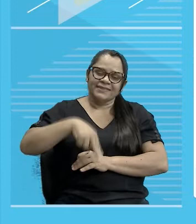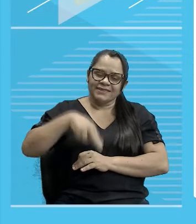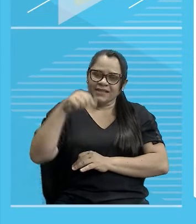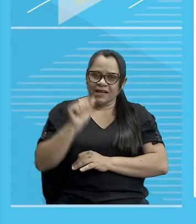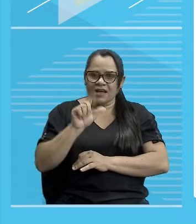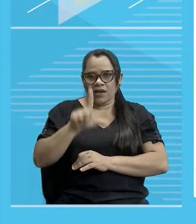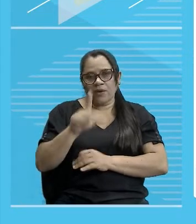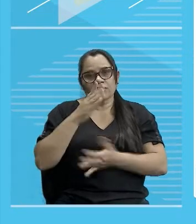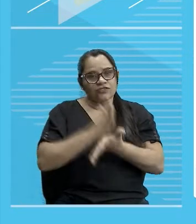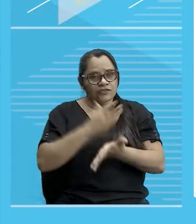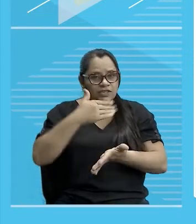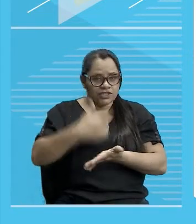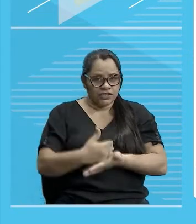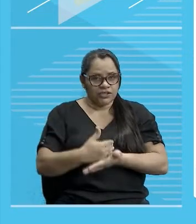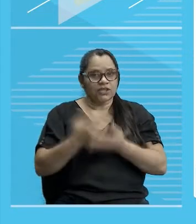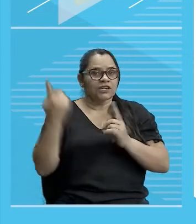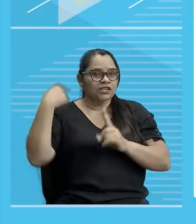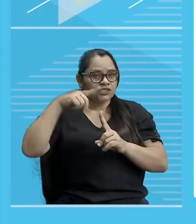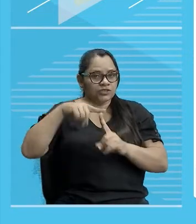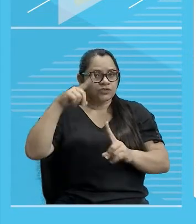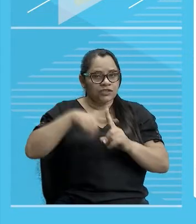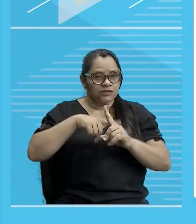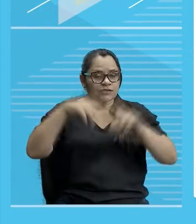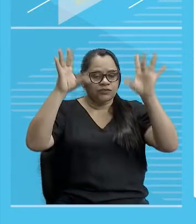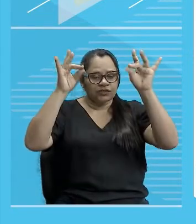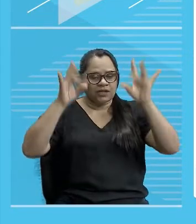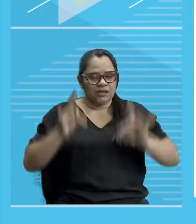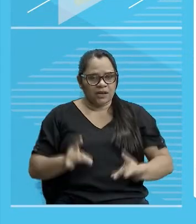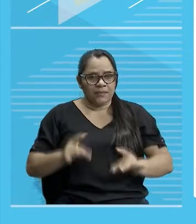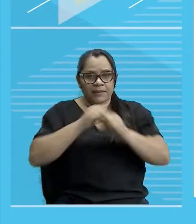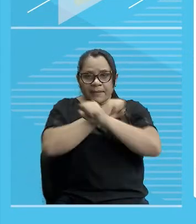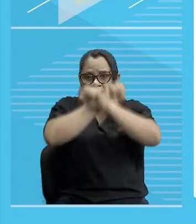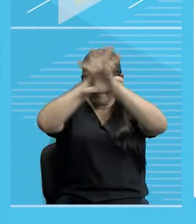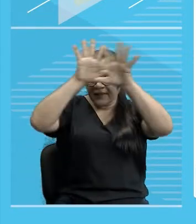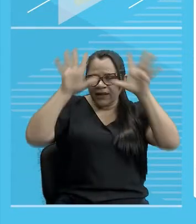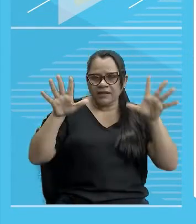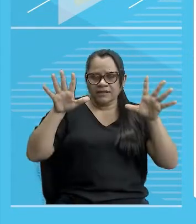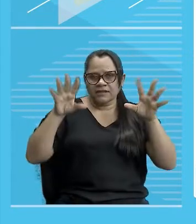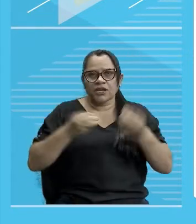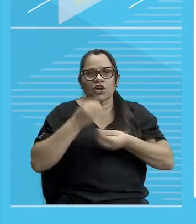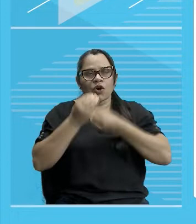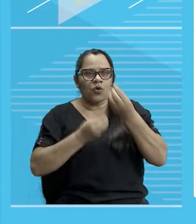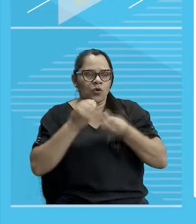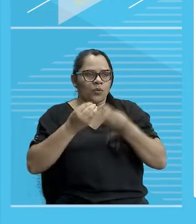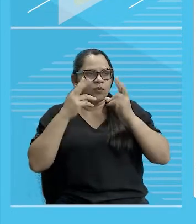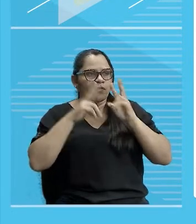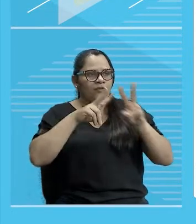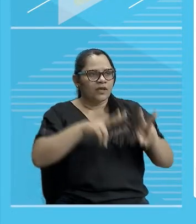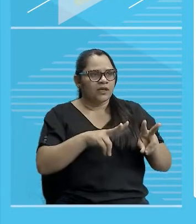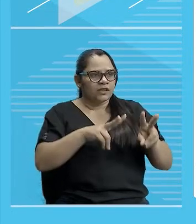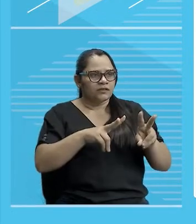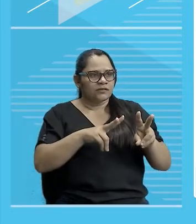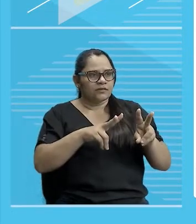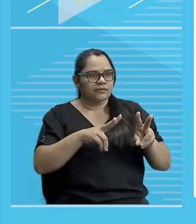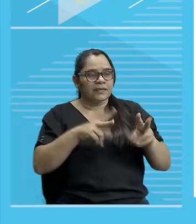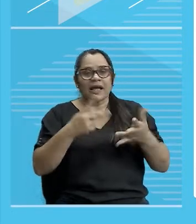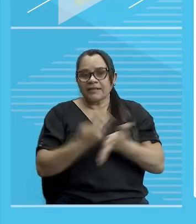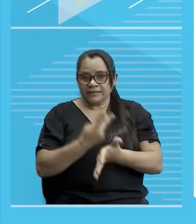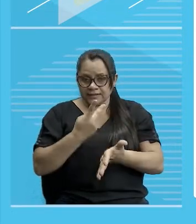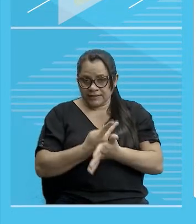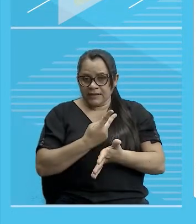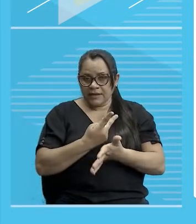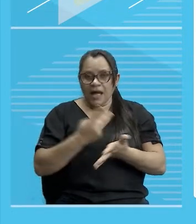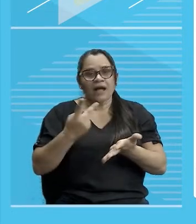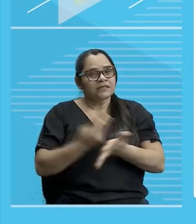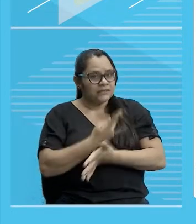detalhamento em que as coisas estejam definidas e Claras e prática gente ó como eu falei para vocês ação é prática